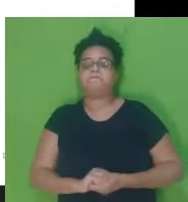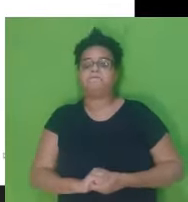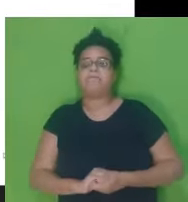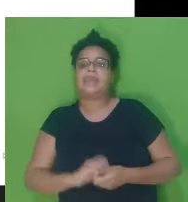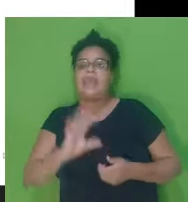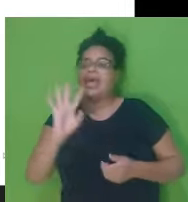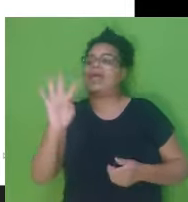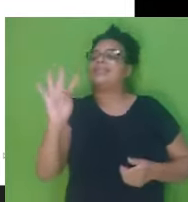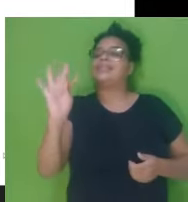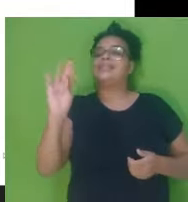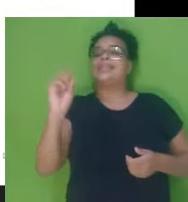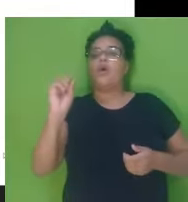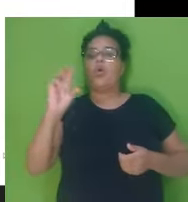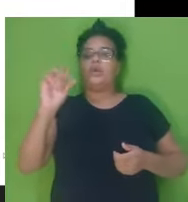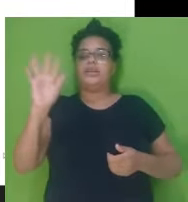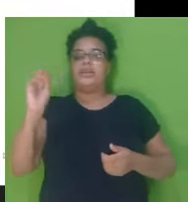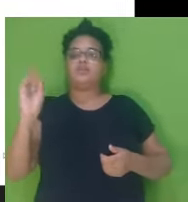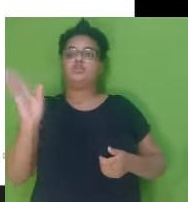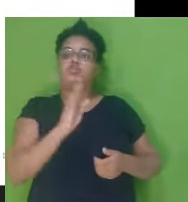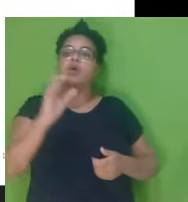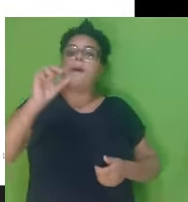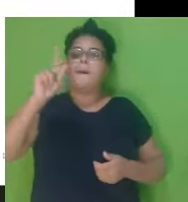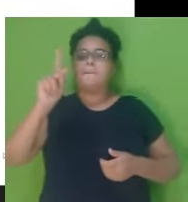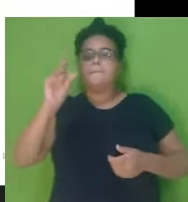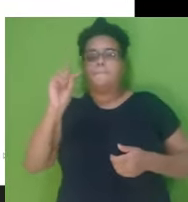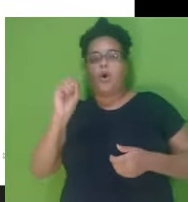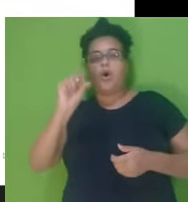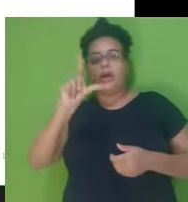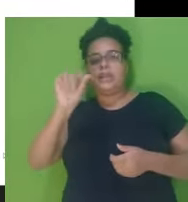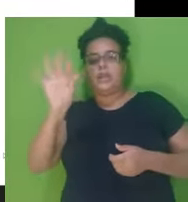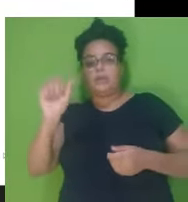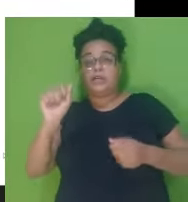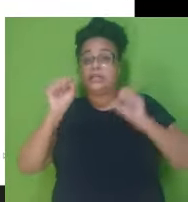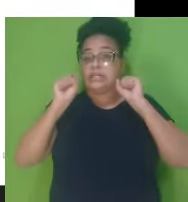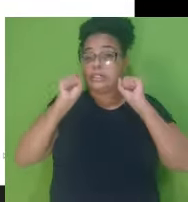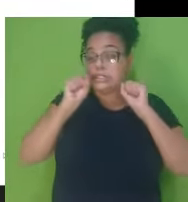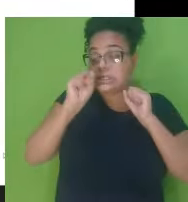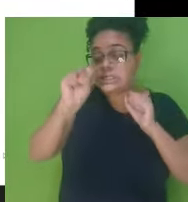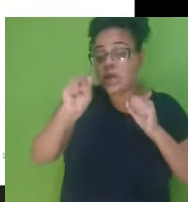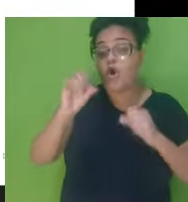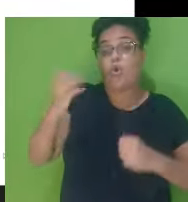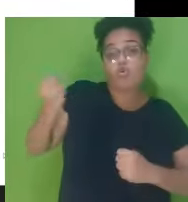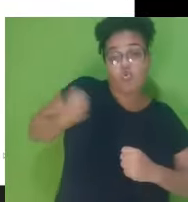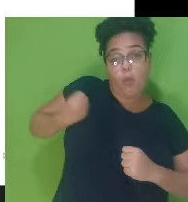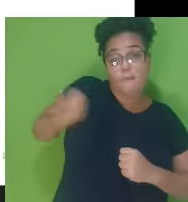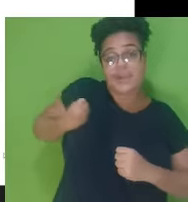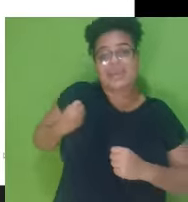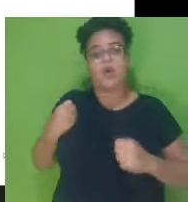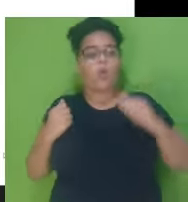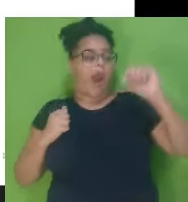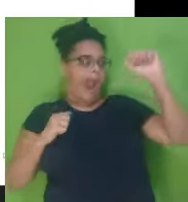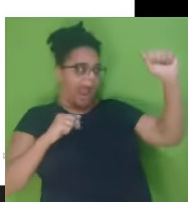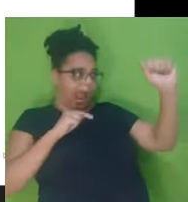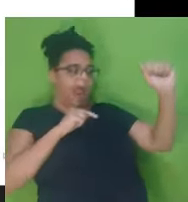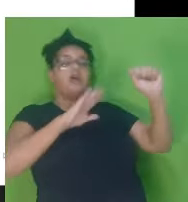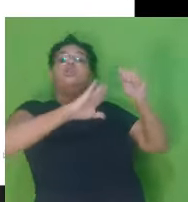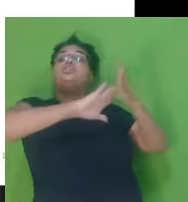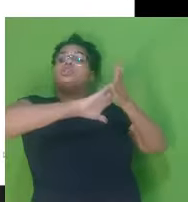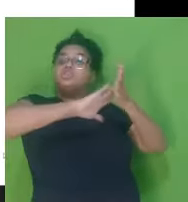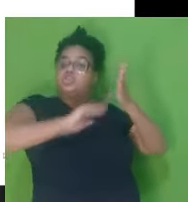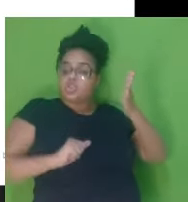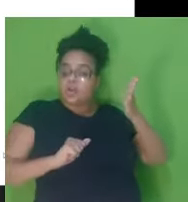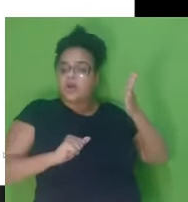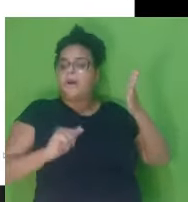né, da teoria de polinômios. Esse resultado diz que se um número A anula